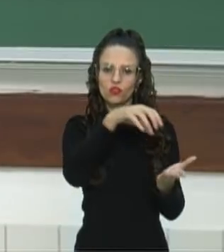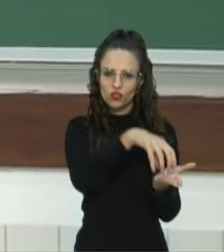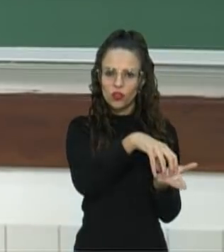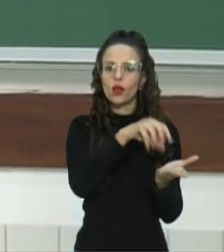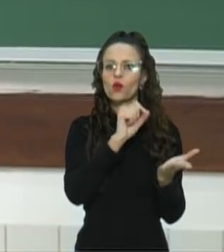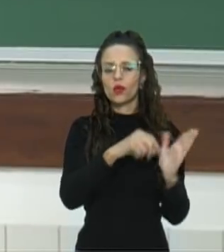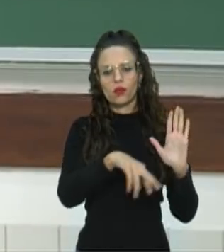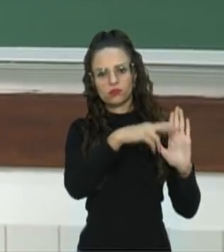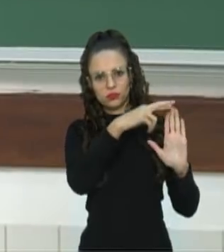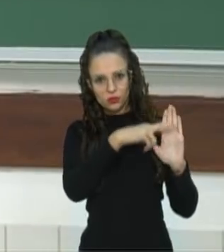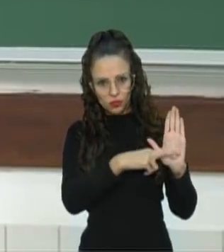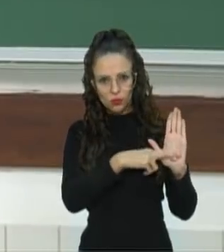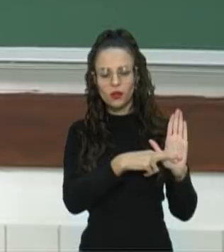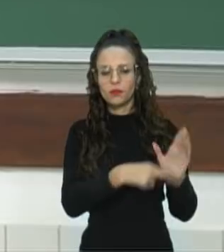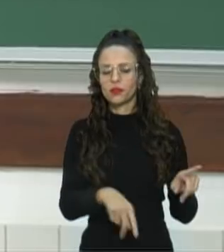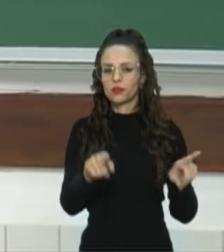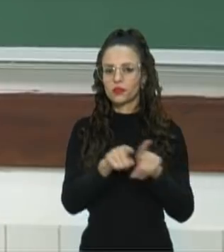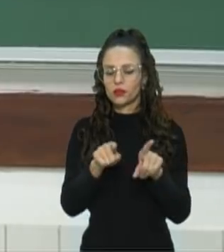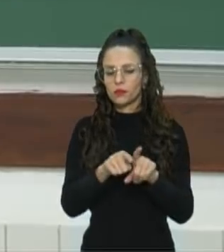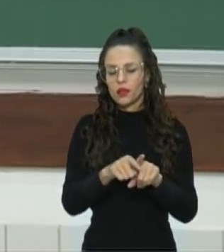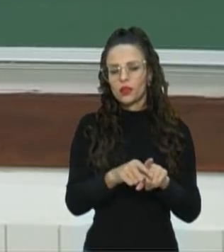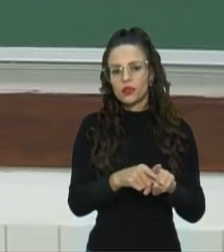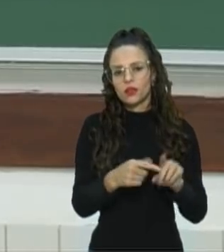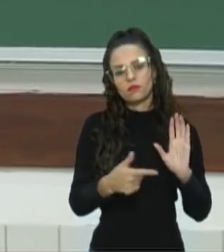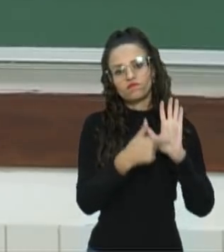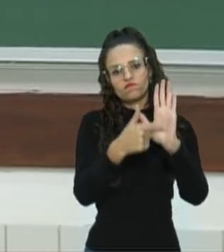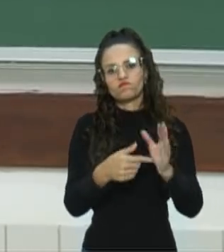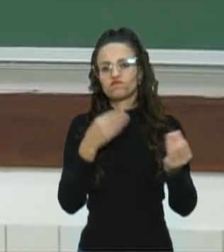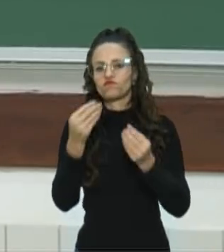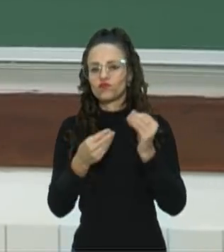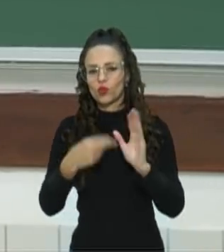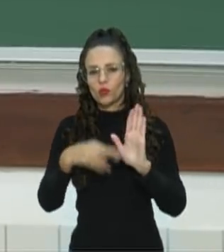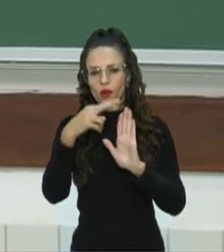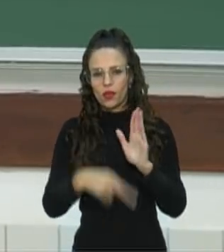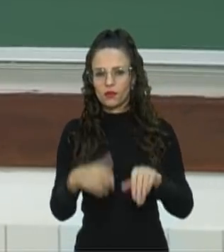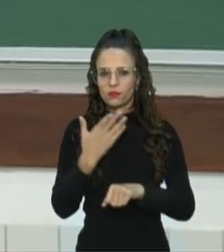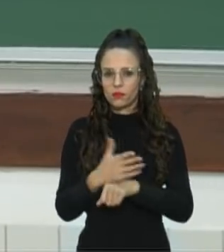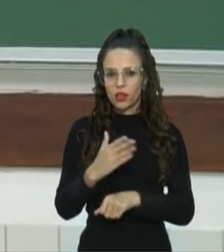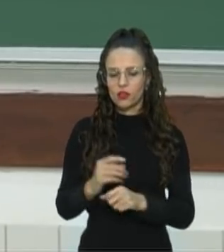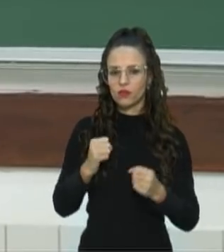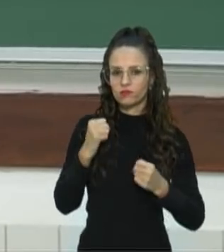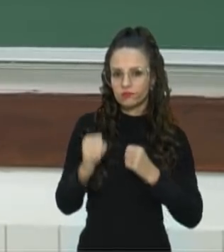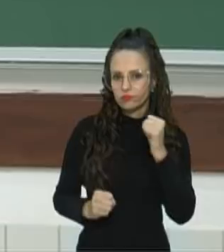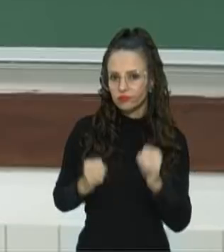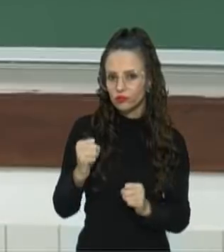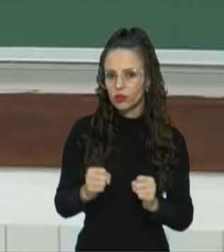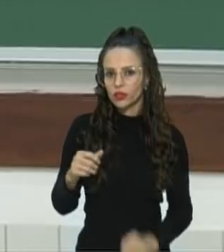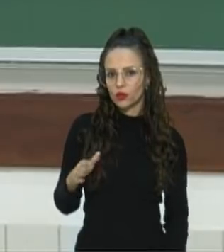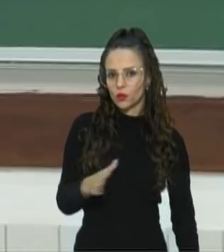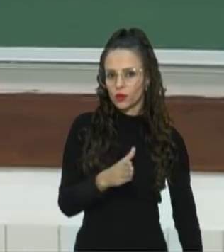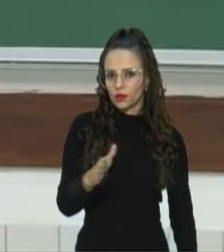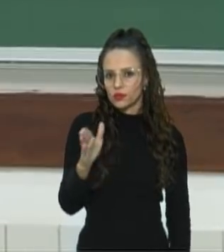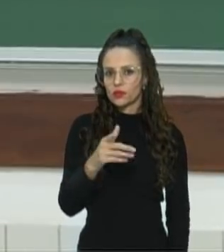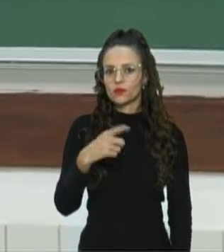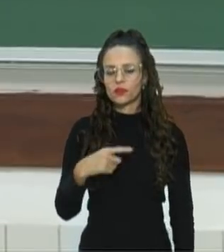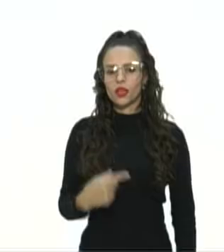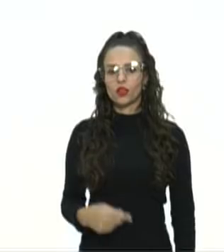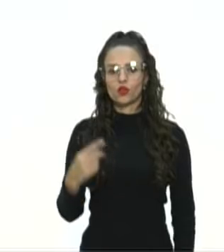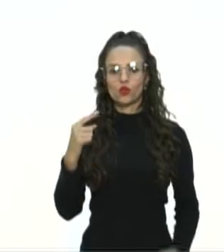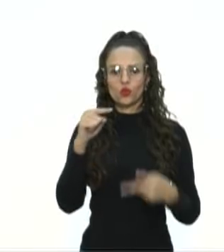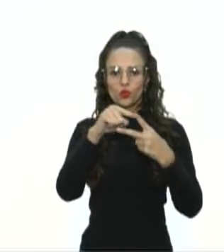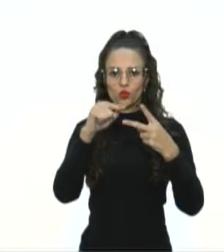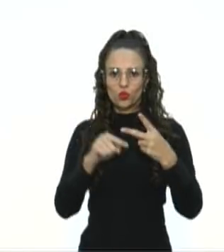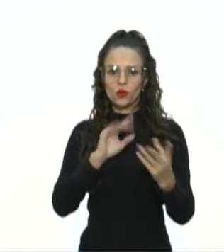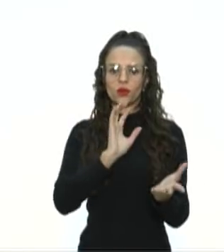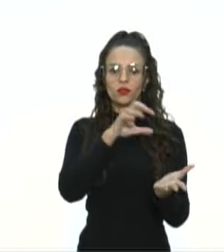entidade aqui que regulamenta e que determina as regras da prática da corrida de orientação, né? Então temos duas entidades aqui